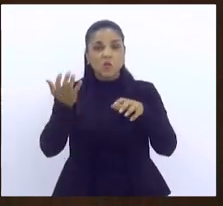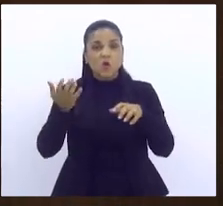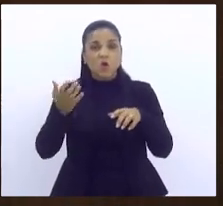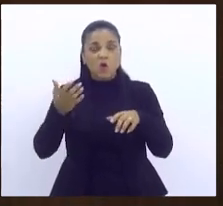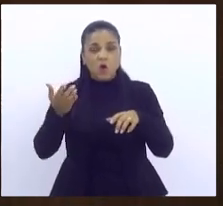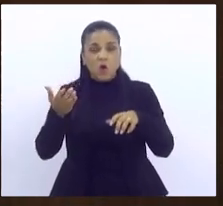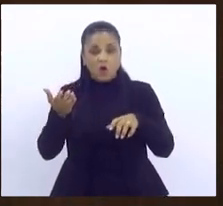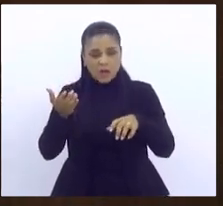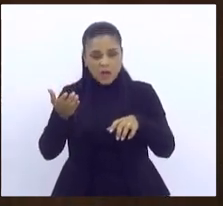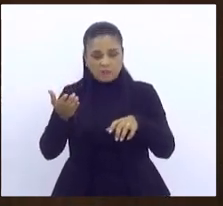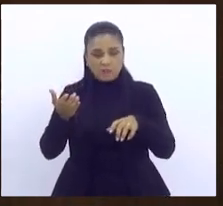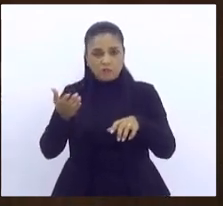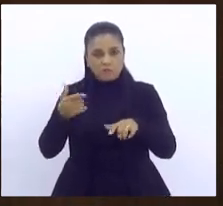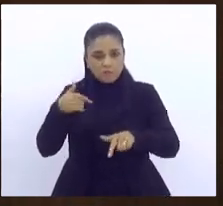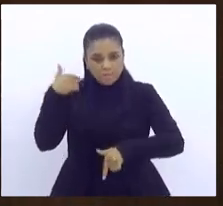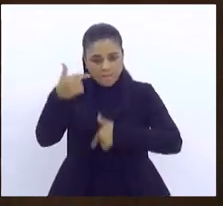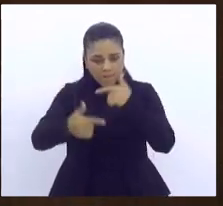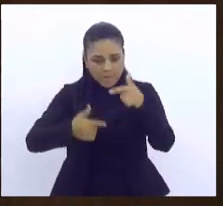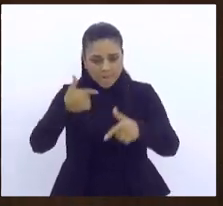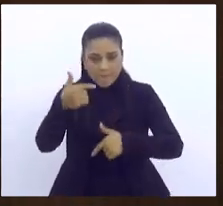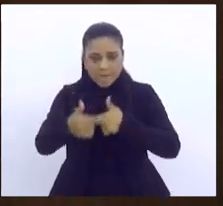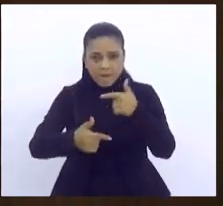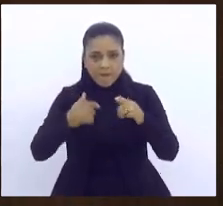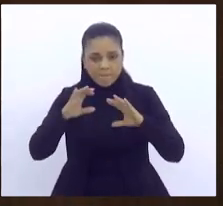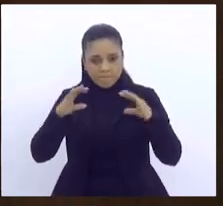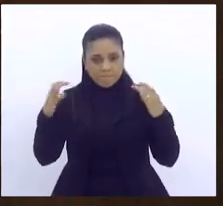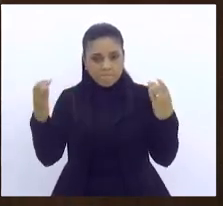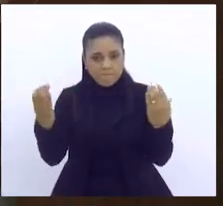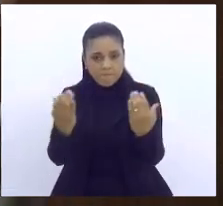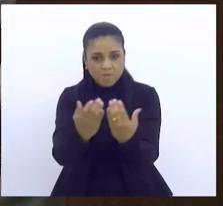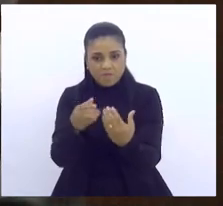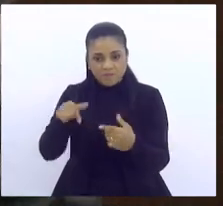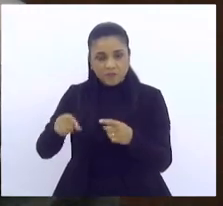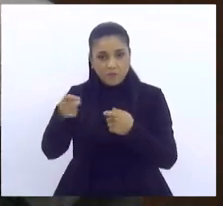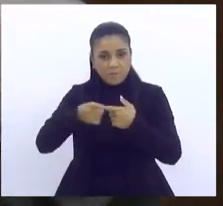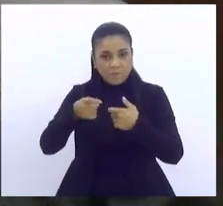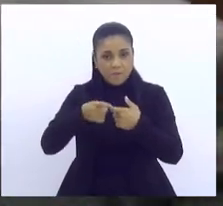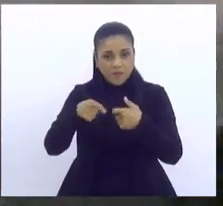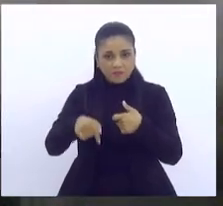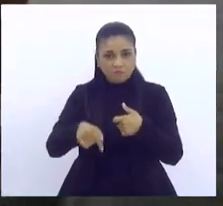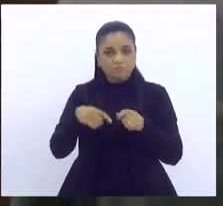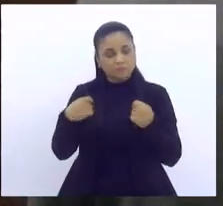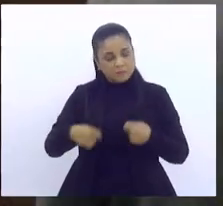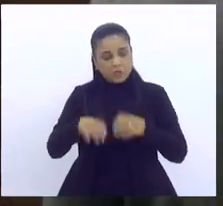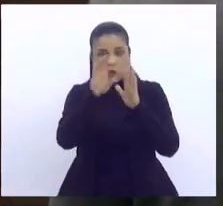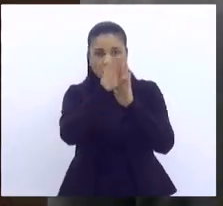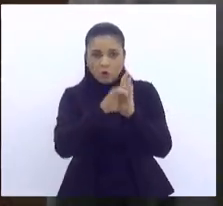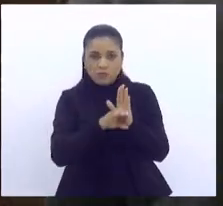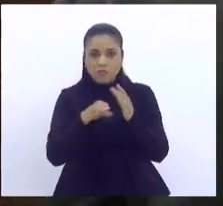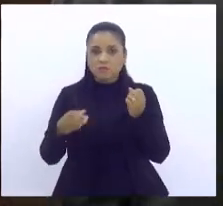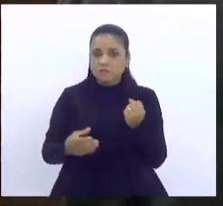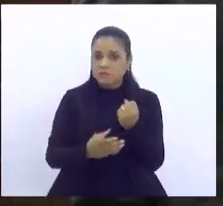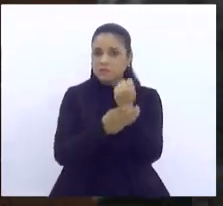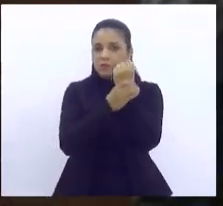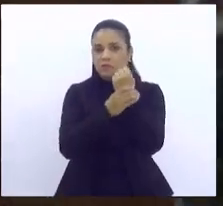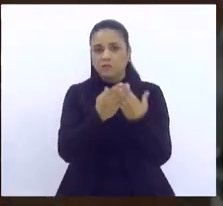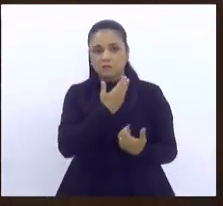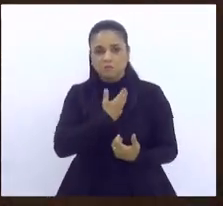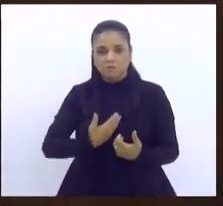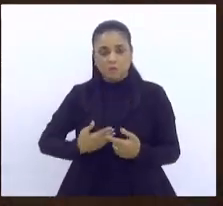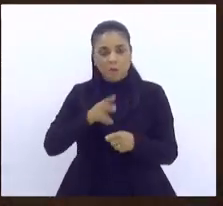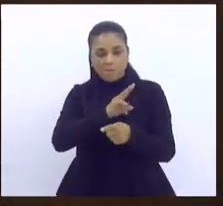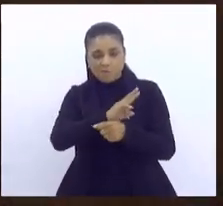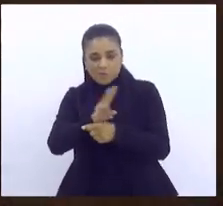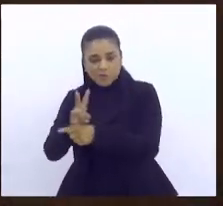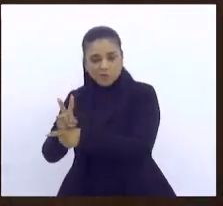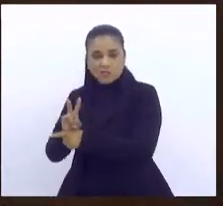e projeção como esse, aqui no nosso estado, tem que ter um conceito de segurança pública aplicado, de proteção à vida